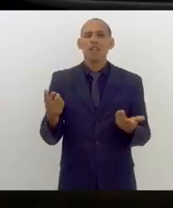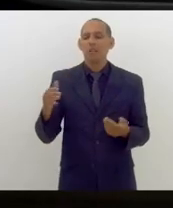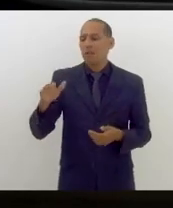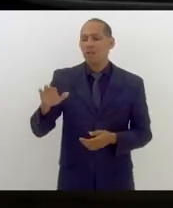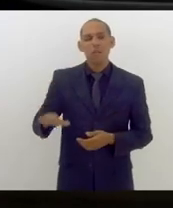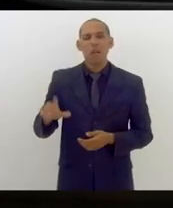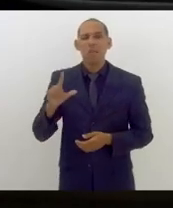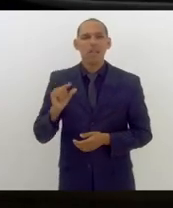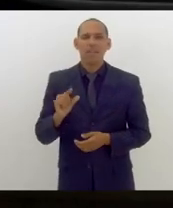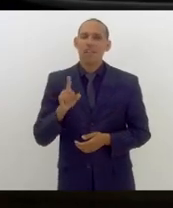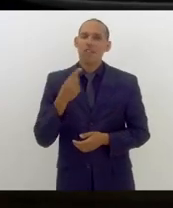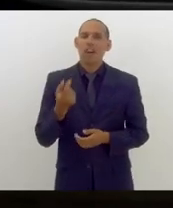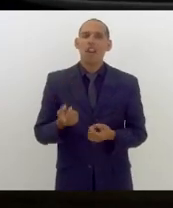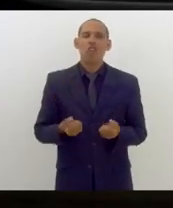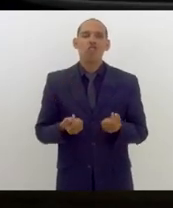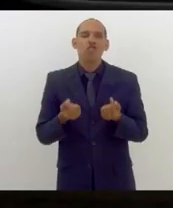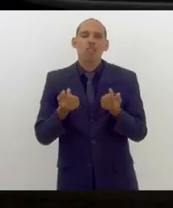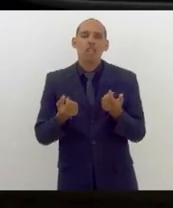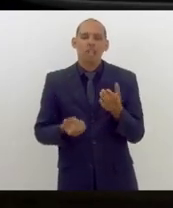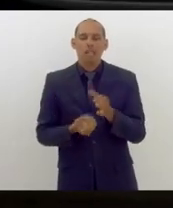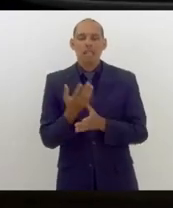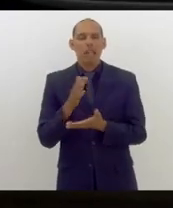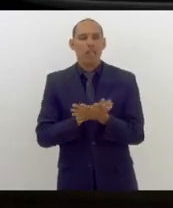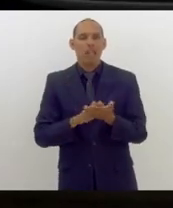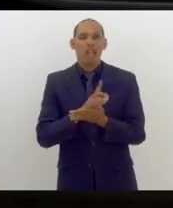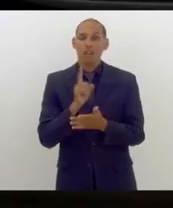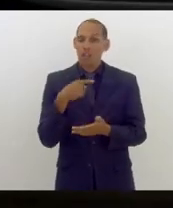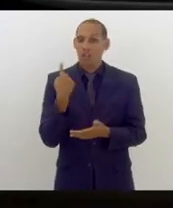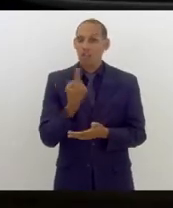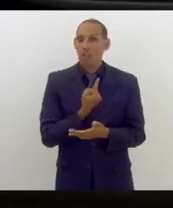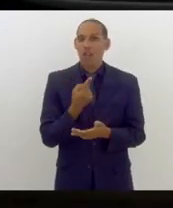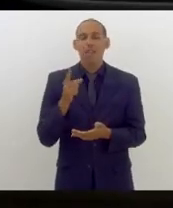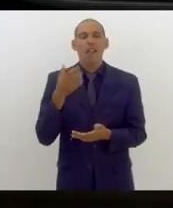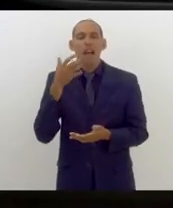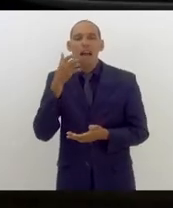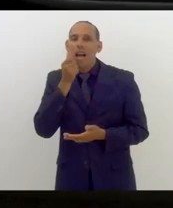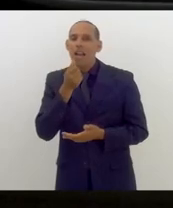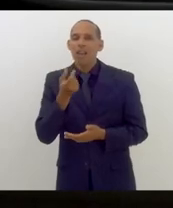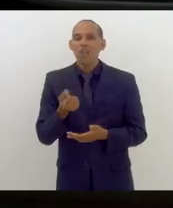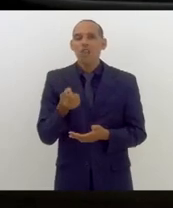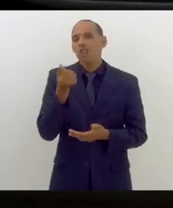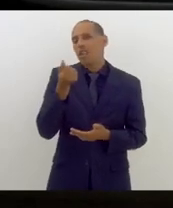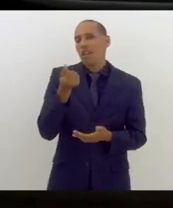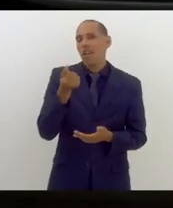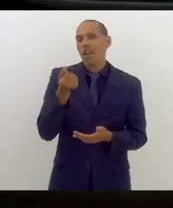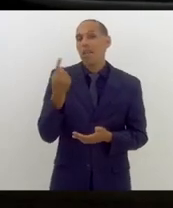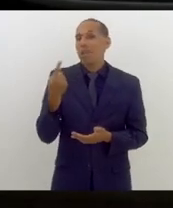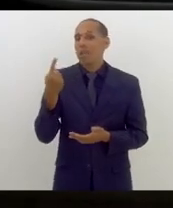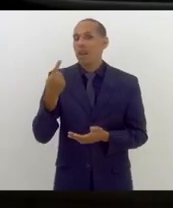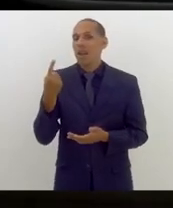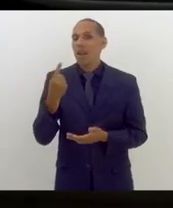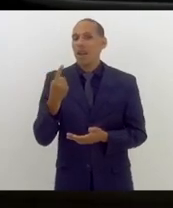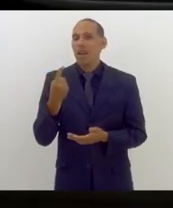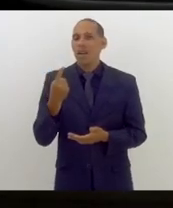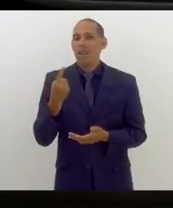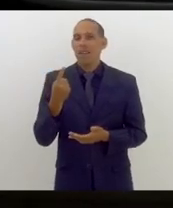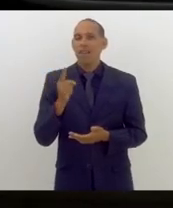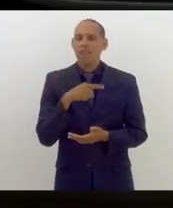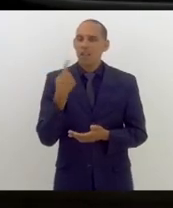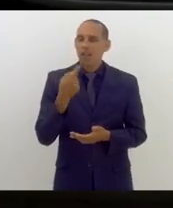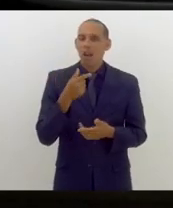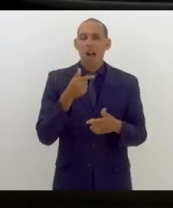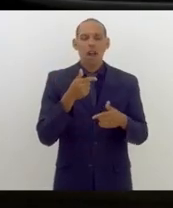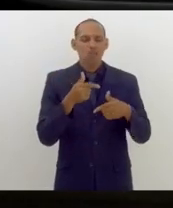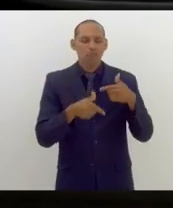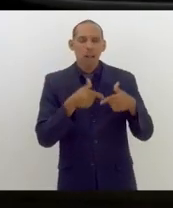falou ali a gente não gera renda a gente gera gera renda primária tá hoje ele a gente tem ocupação de mandioca e eu